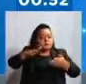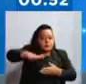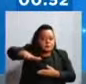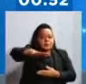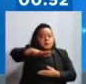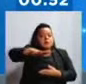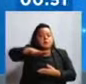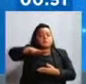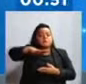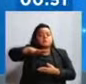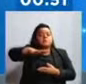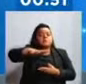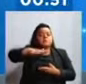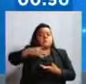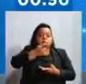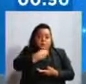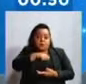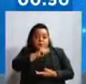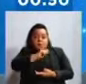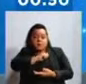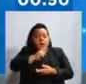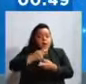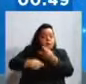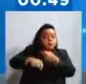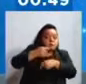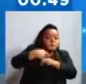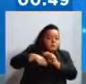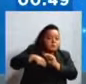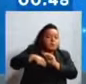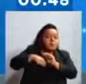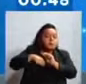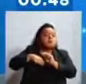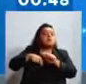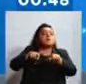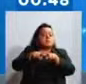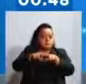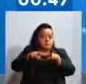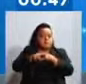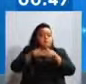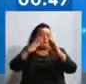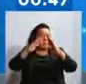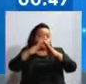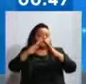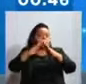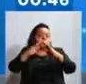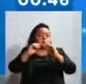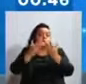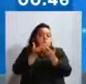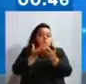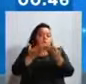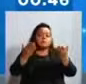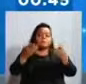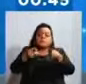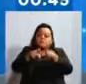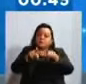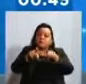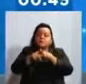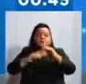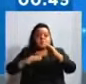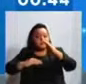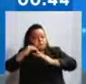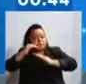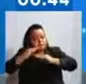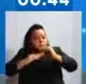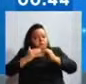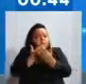fiscal comercial, também na área residencial e também para os profissionais do volante,